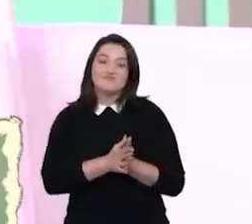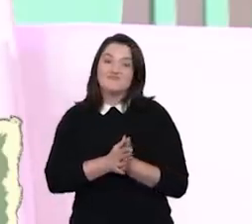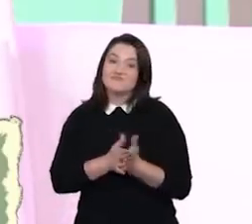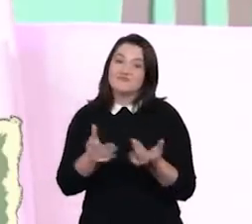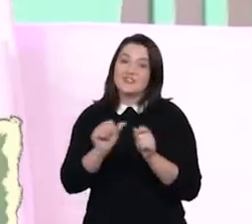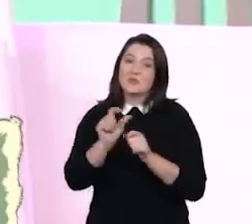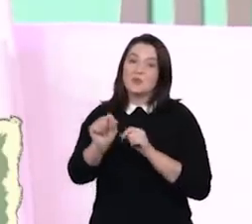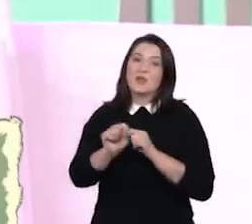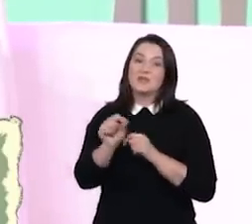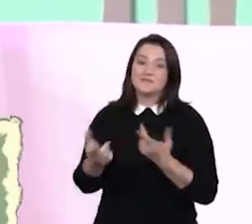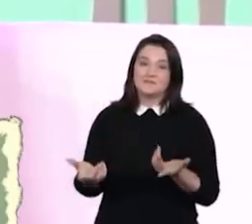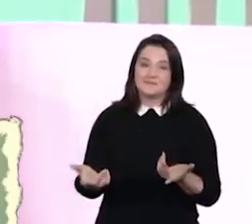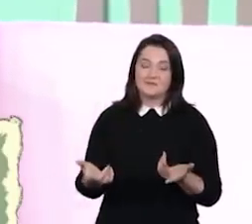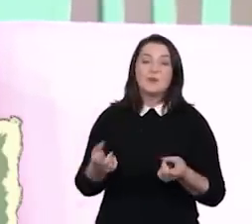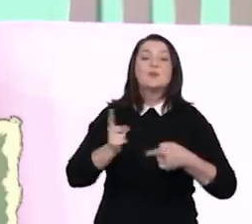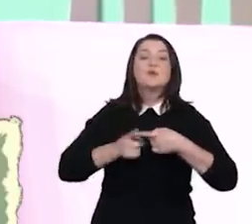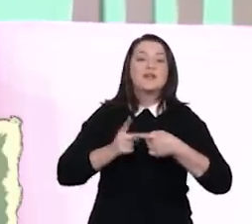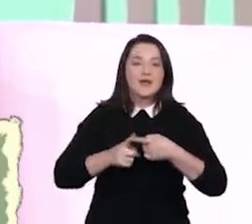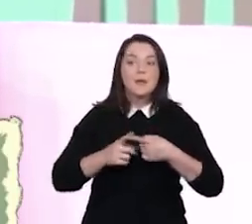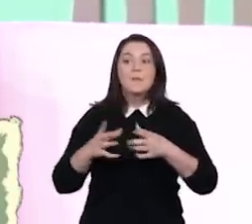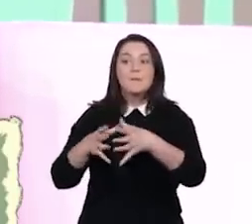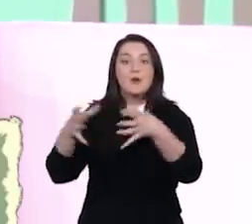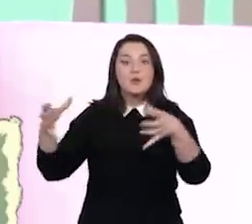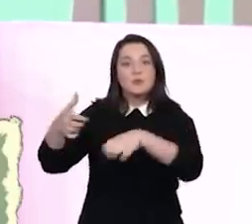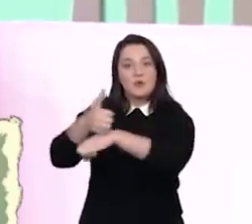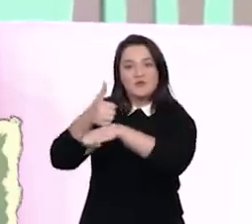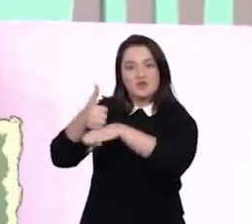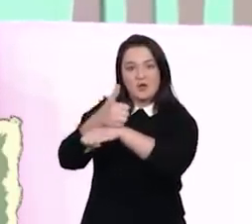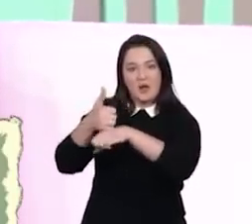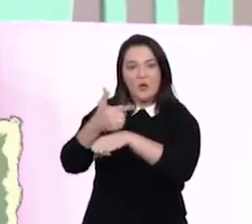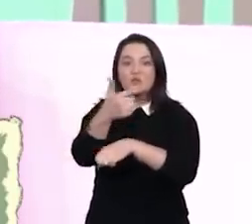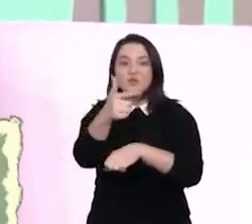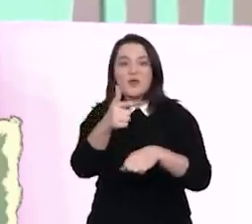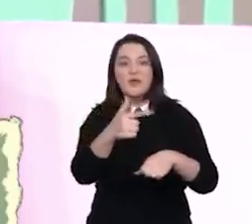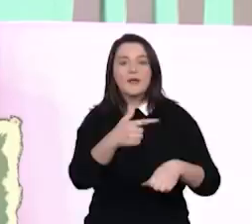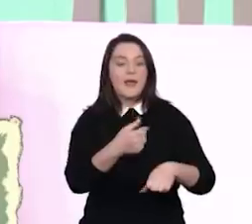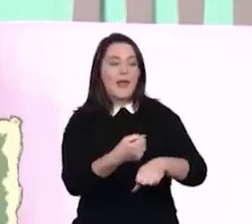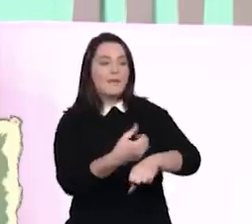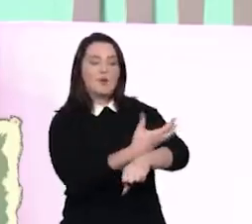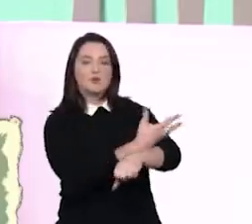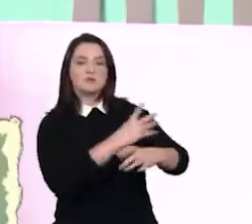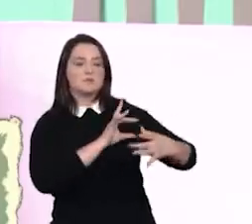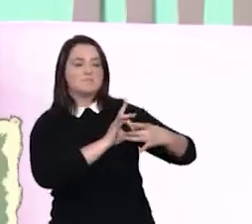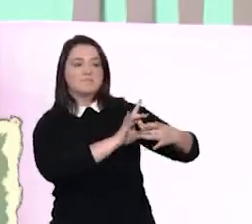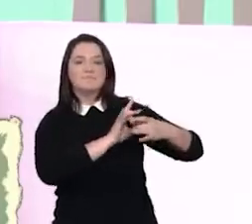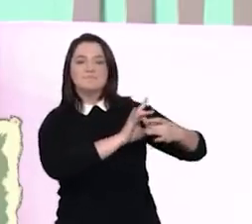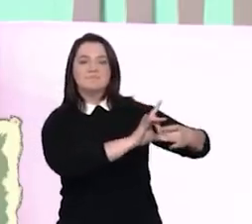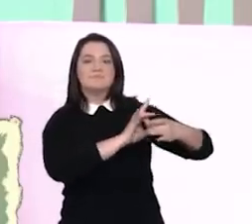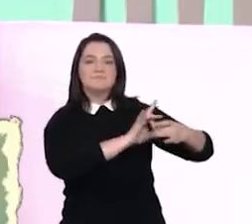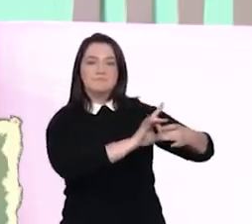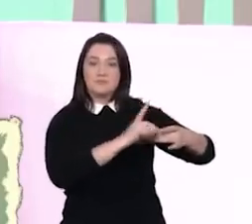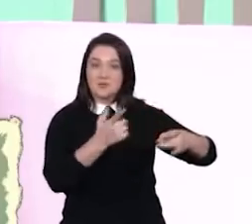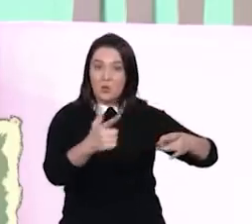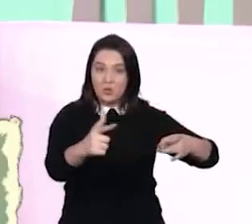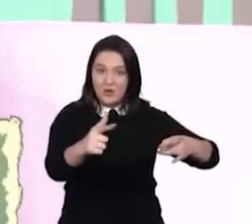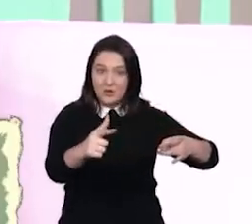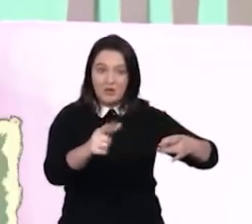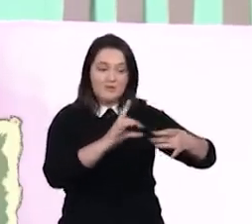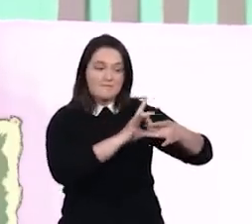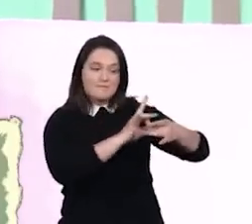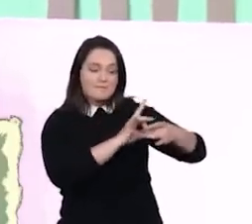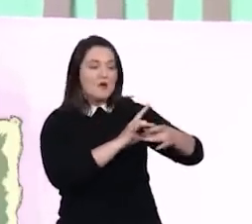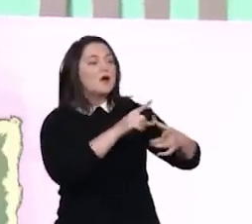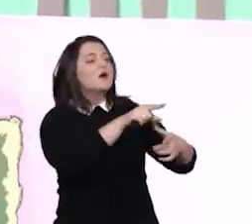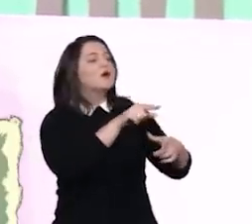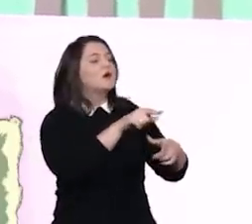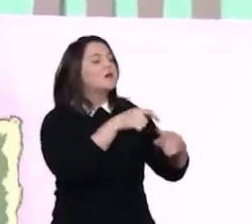tema, dizem que quando não há vínculo, quando você não se envolve emocionalmente no problema do outro,